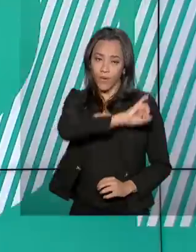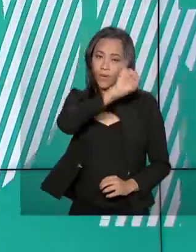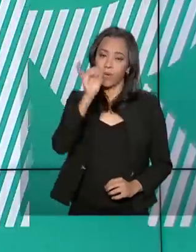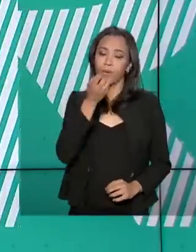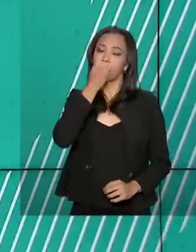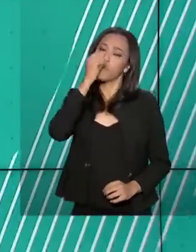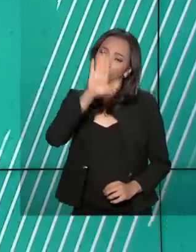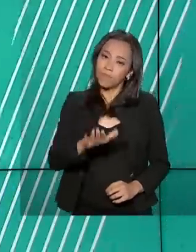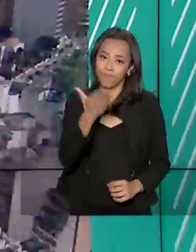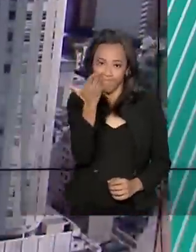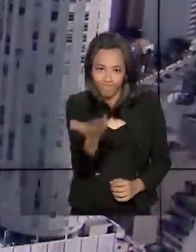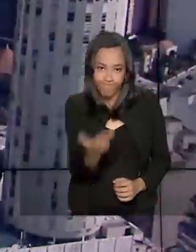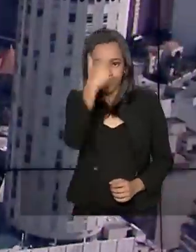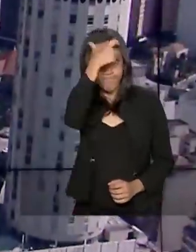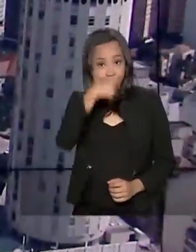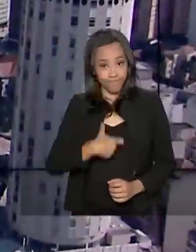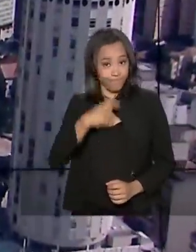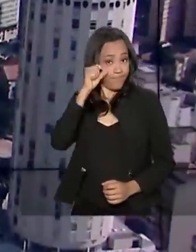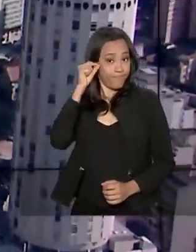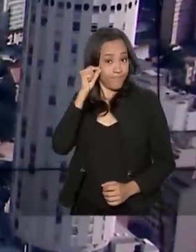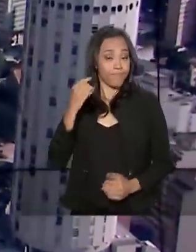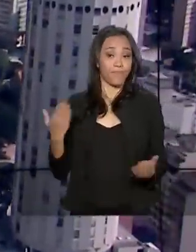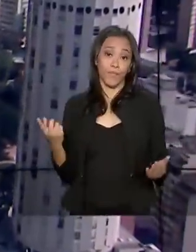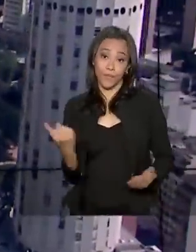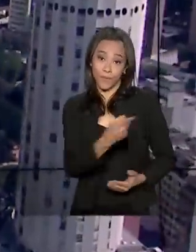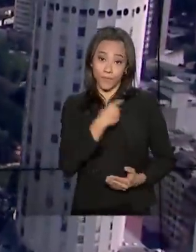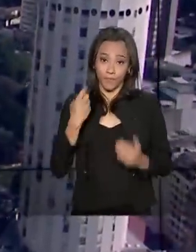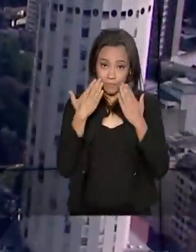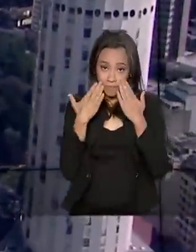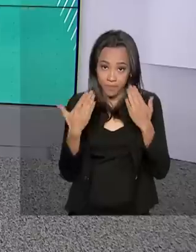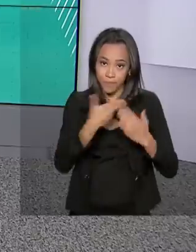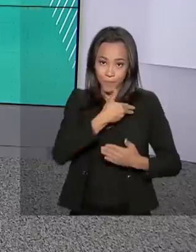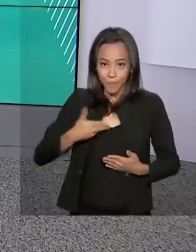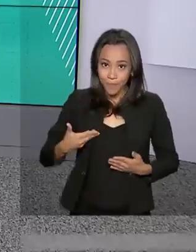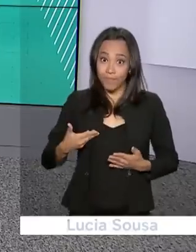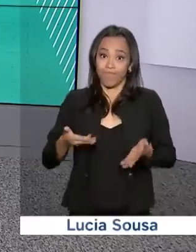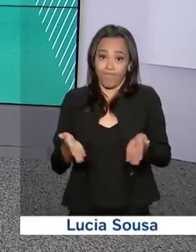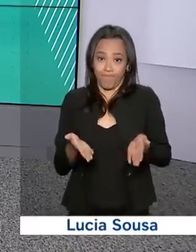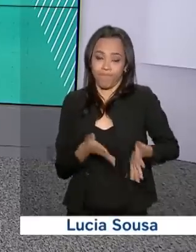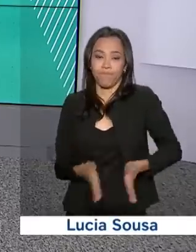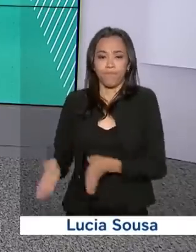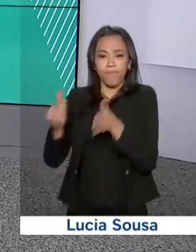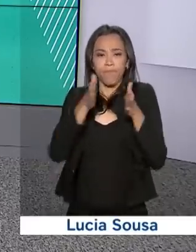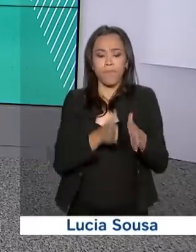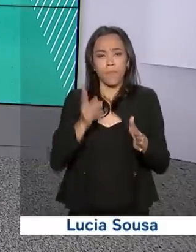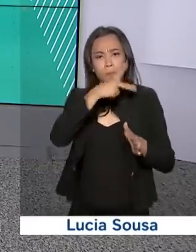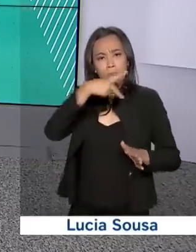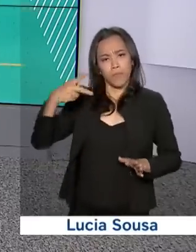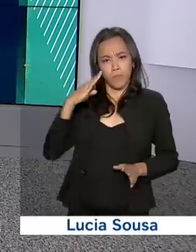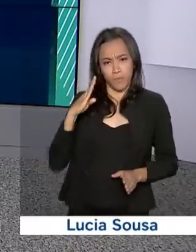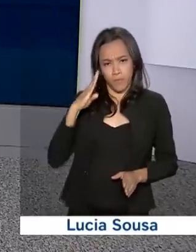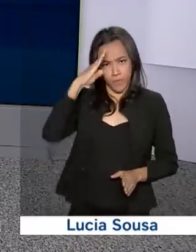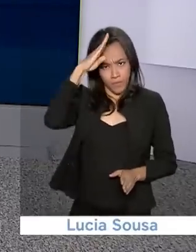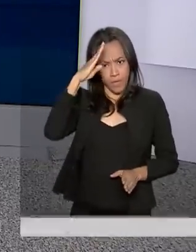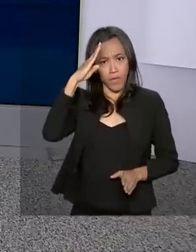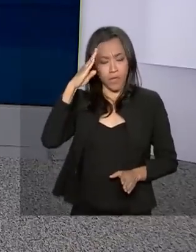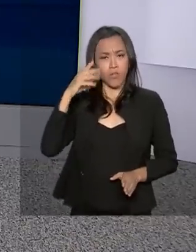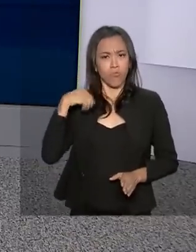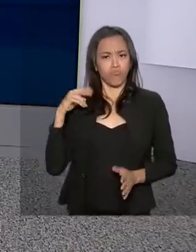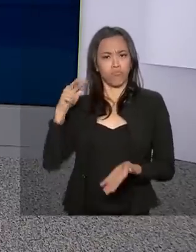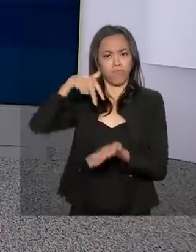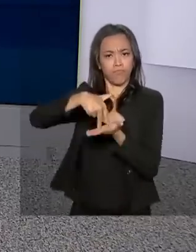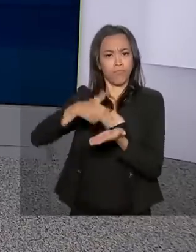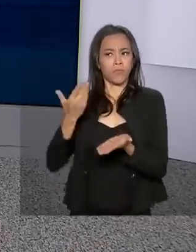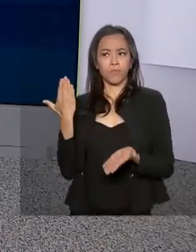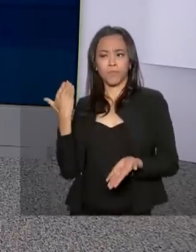Olá, boa tarde para você. Eu sou Roberto Camargo, está no ar o Governo Agora. O presidente Jair Bolsonaro discursou na cúpula